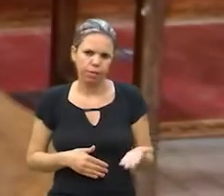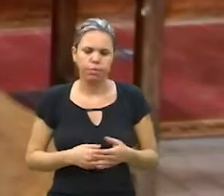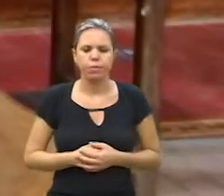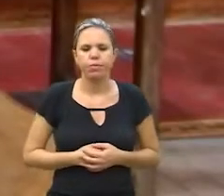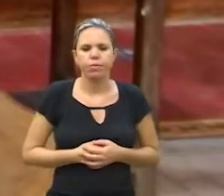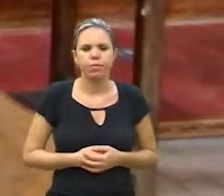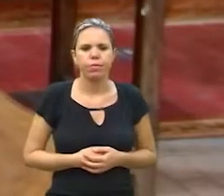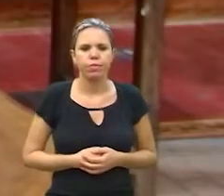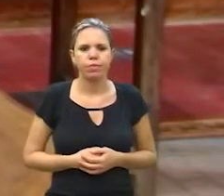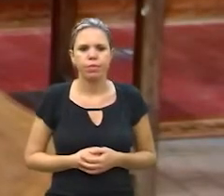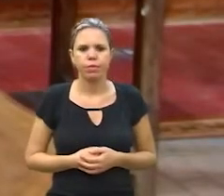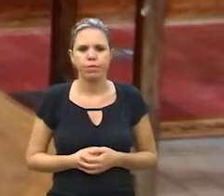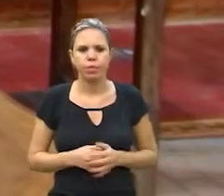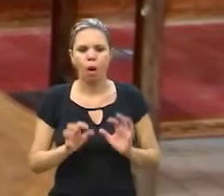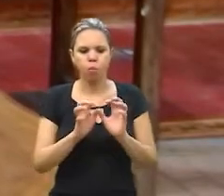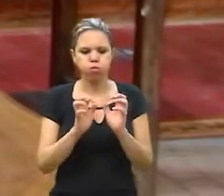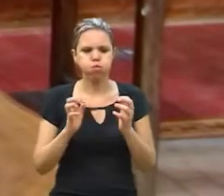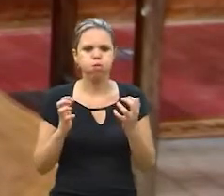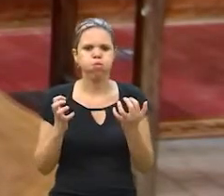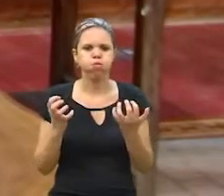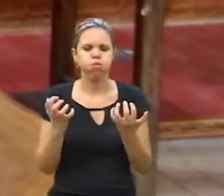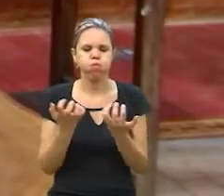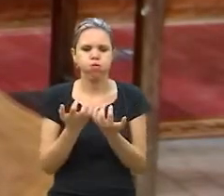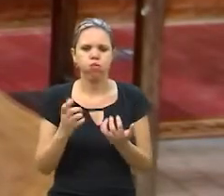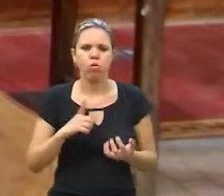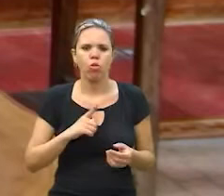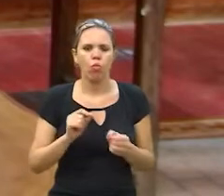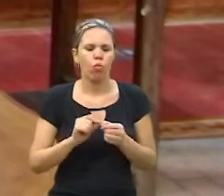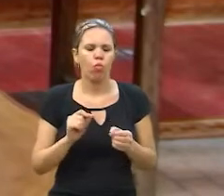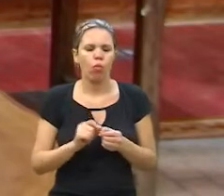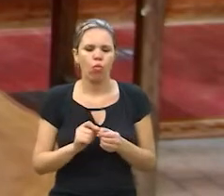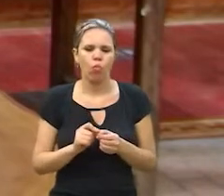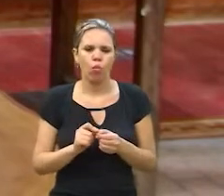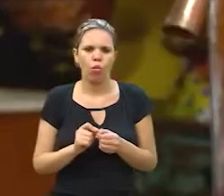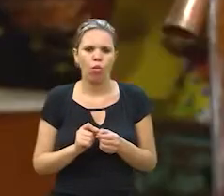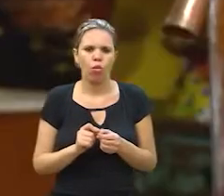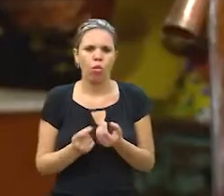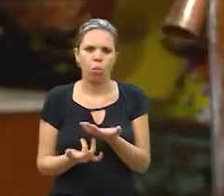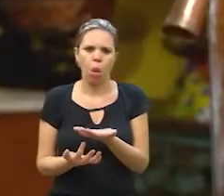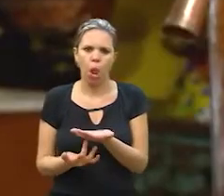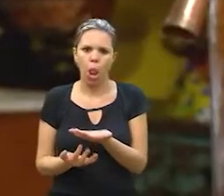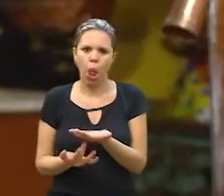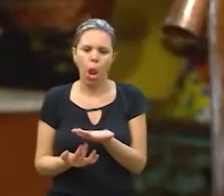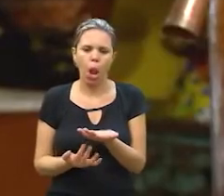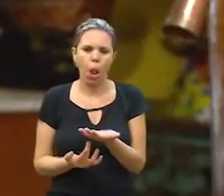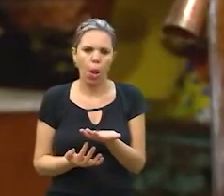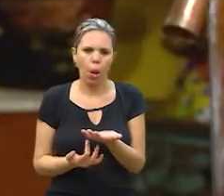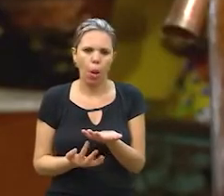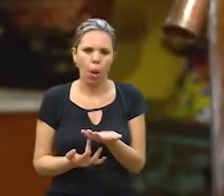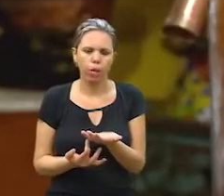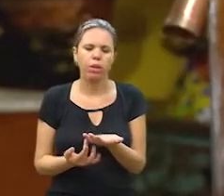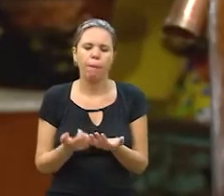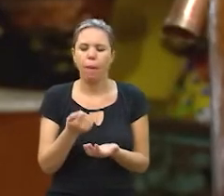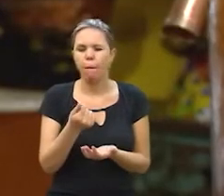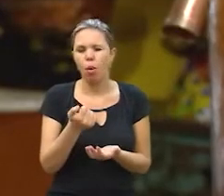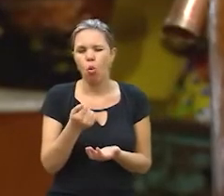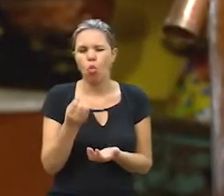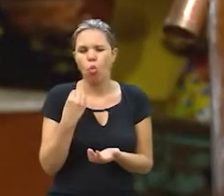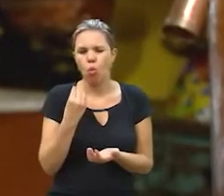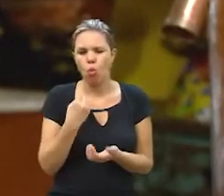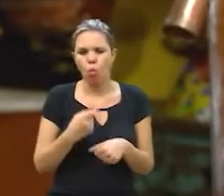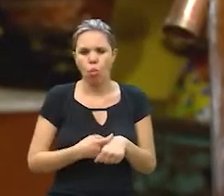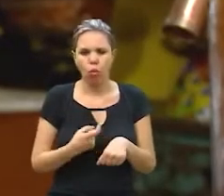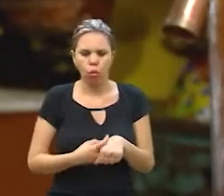cabotiá. Isso. E essa abóbora, a gente tem que fazer ela também, deixar ela bem cozida. Deixar ela meio al dente também. Al dente